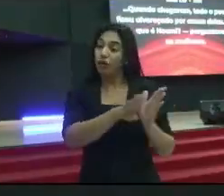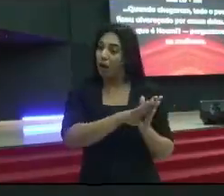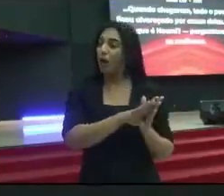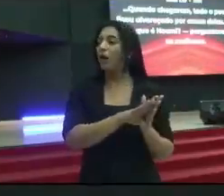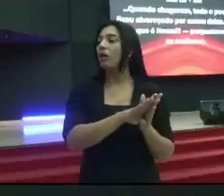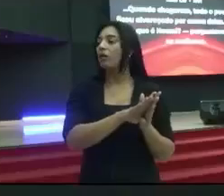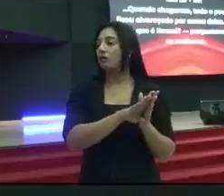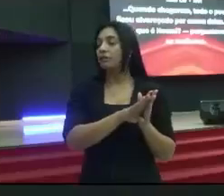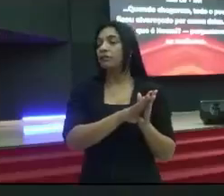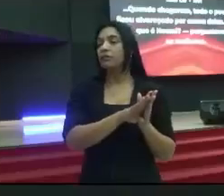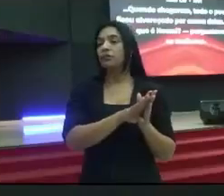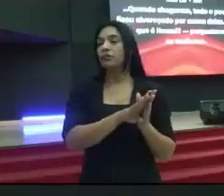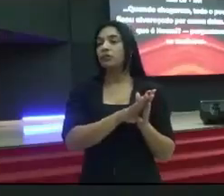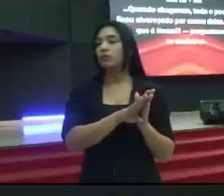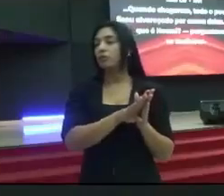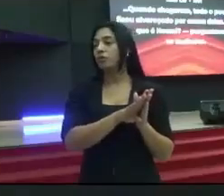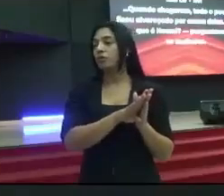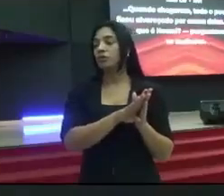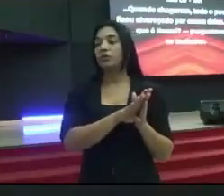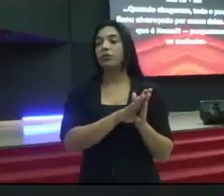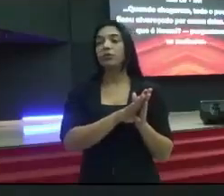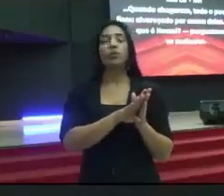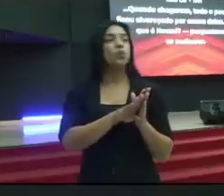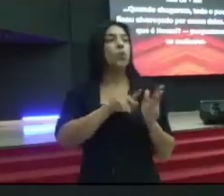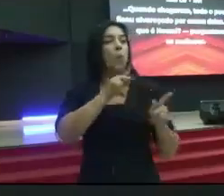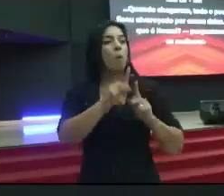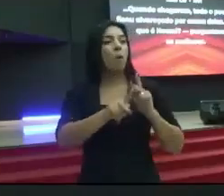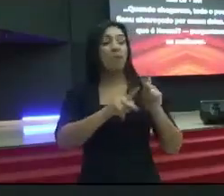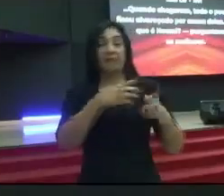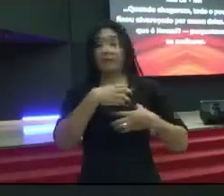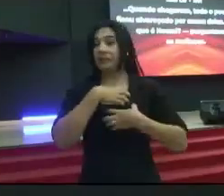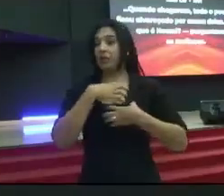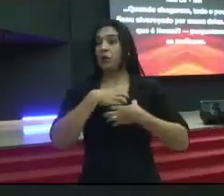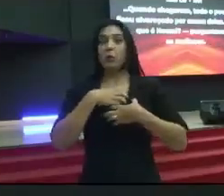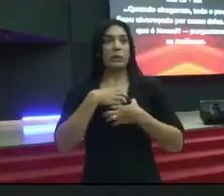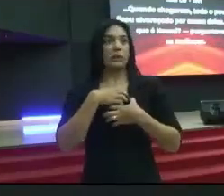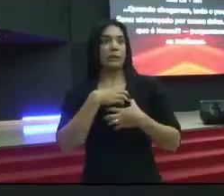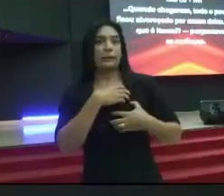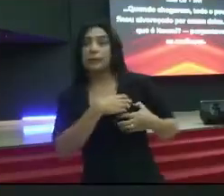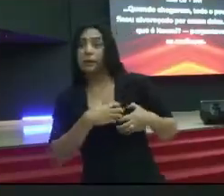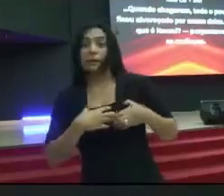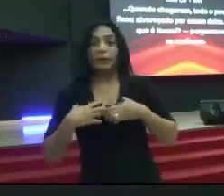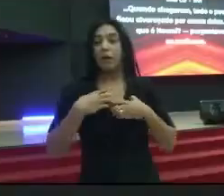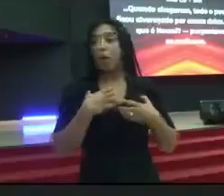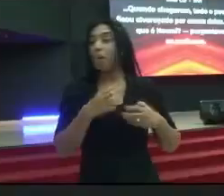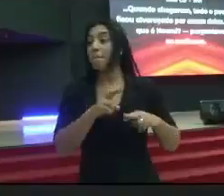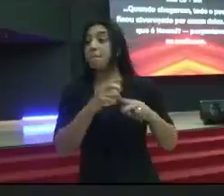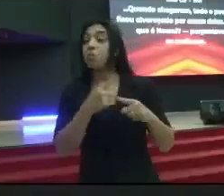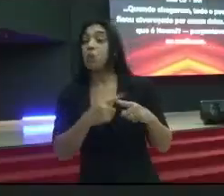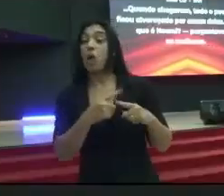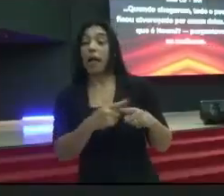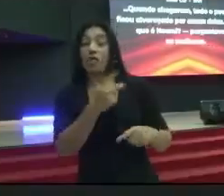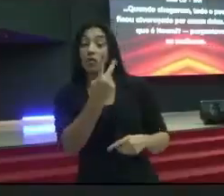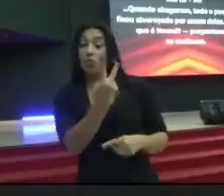todo povoado ficou alvoroçado por causa